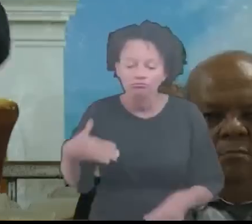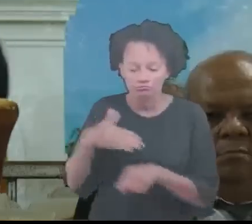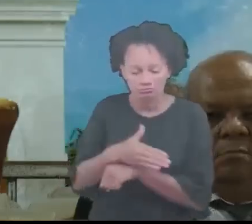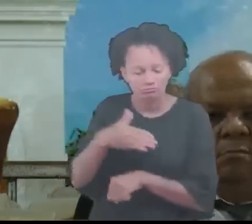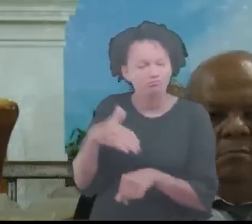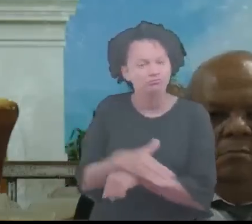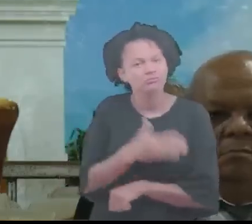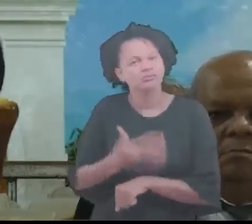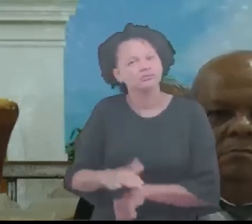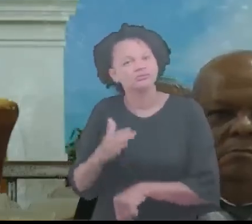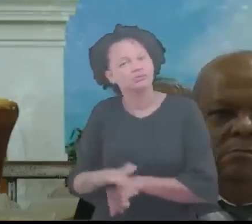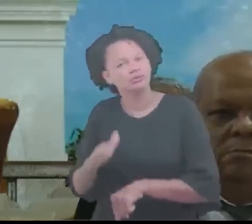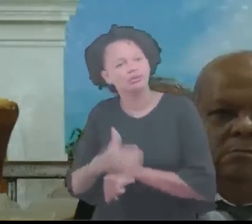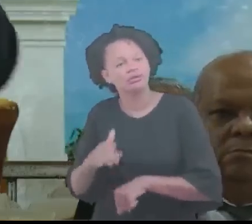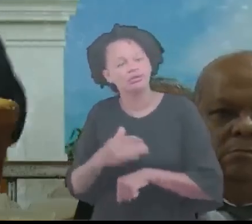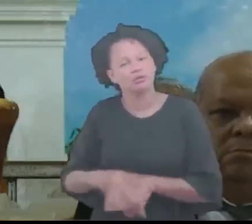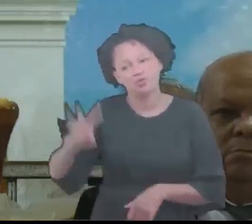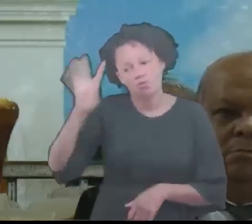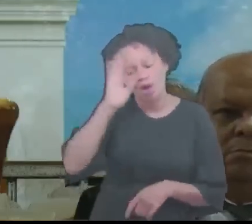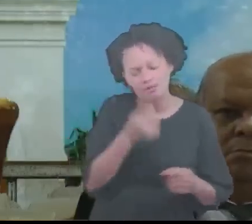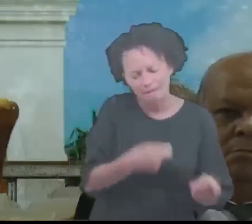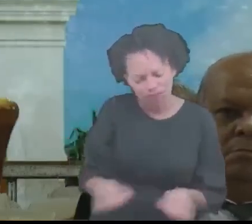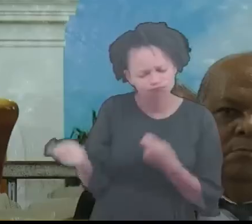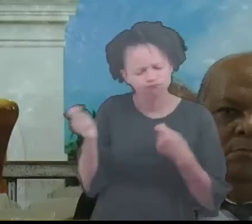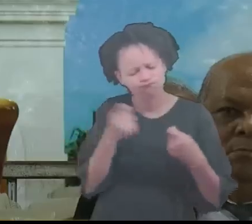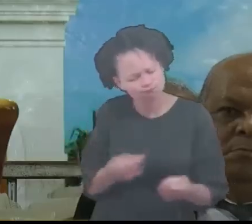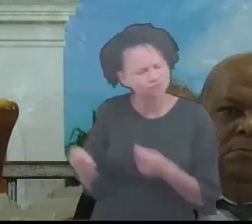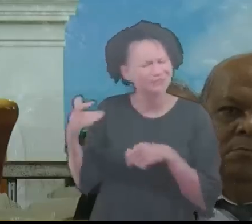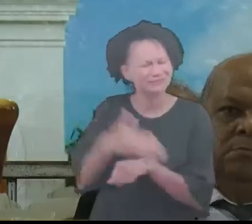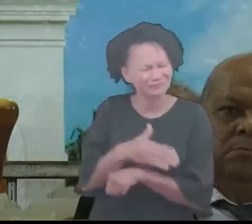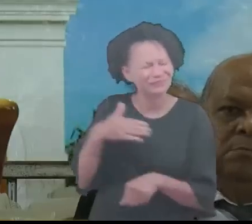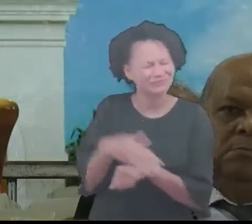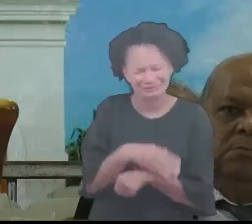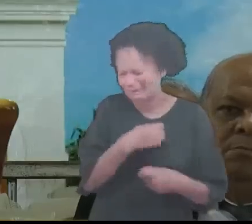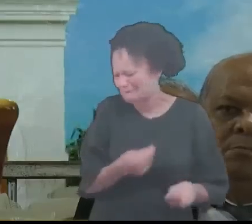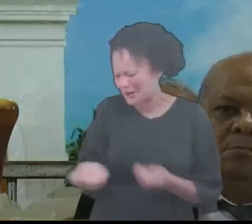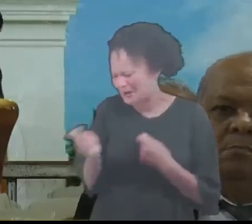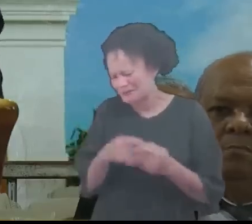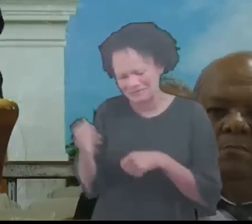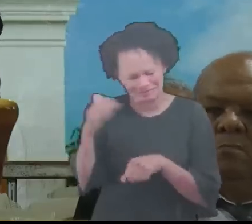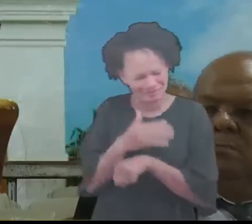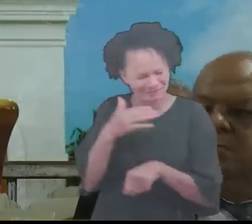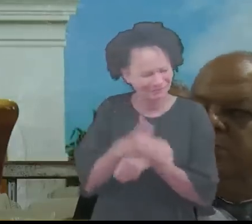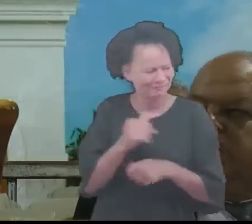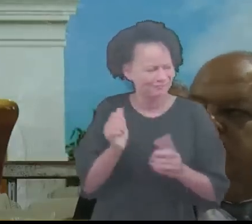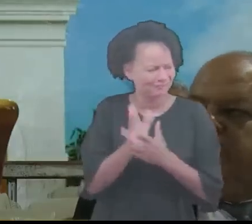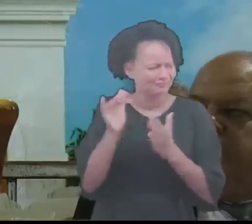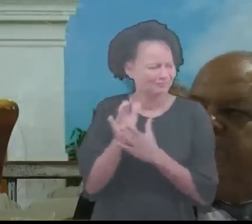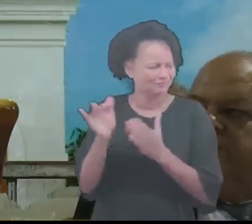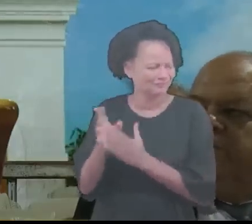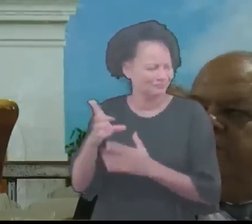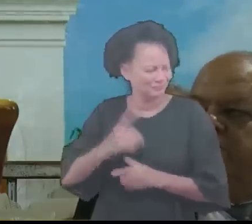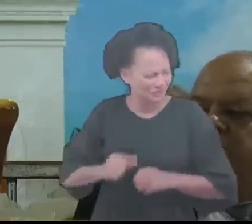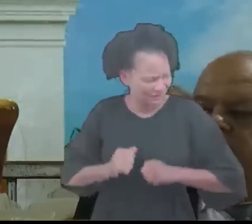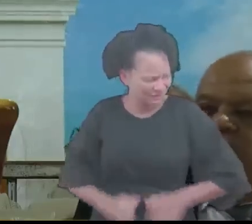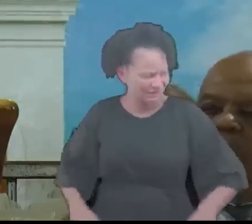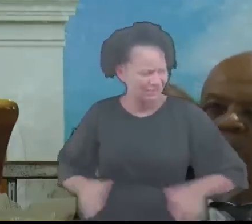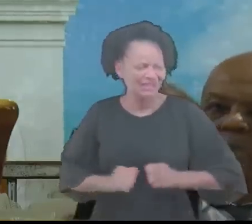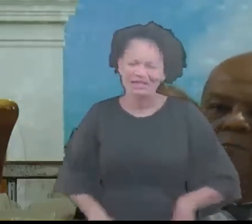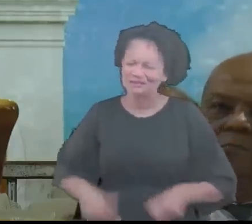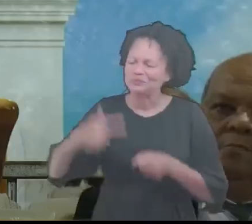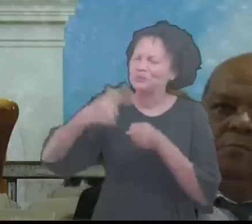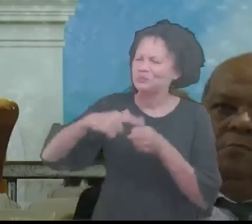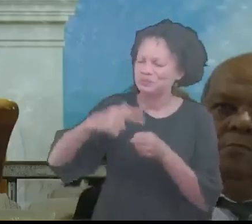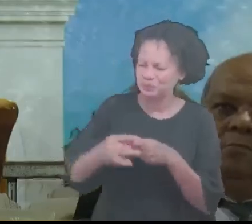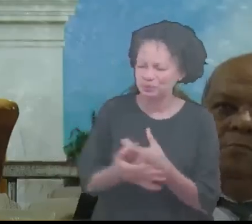ensaio do coral, toda quarta-feira, eles estão ensaiando, louvado seja Deus, vem gastando gasolina,